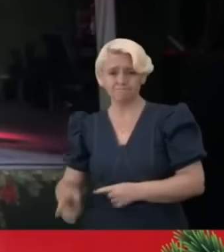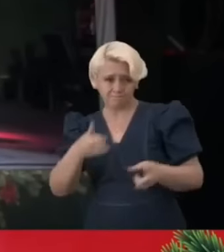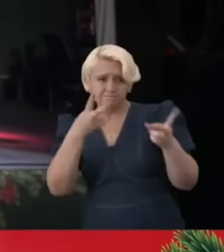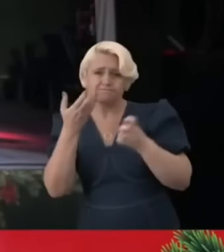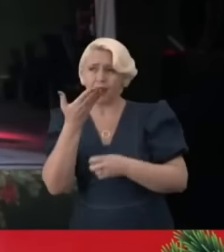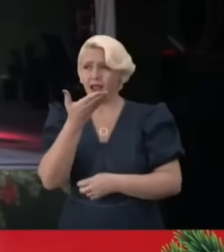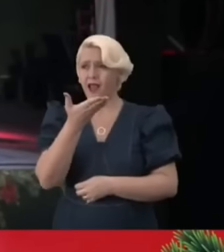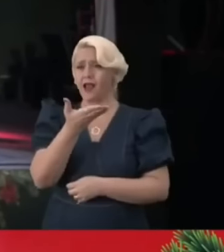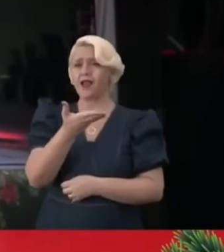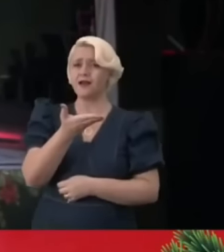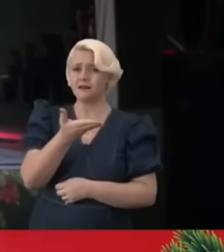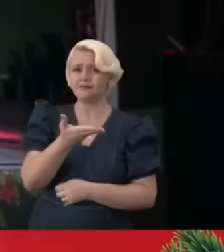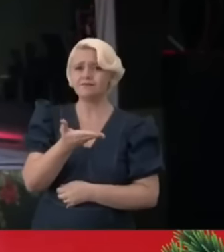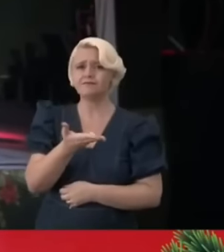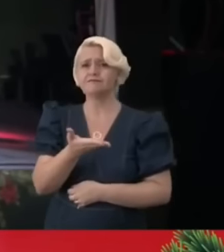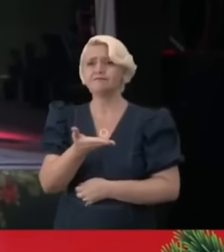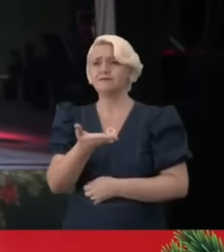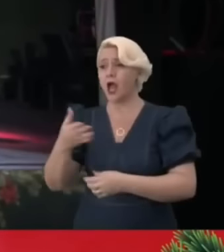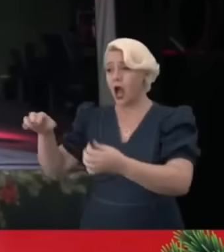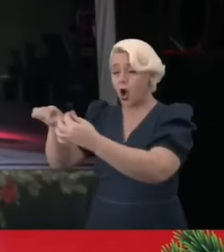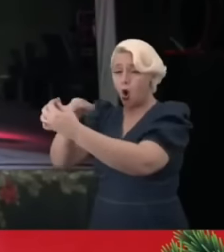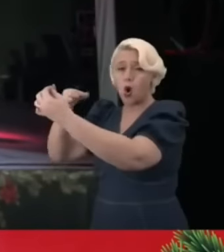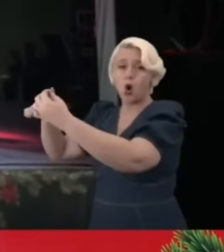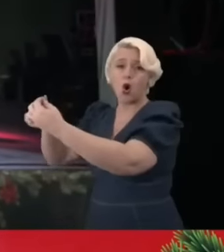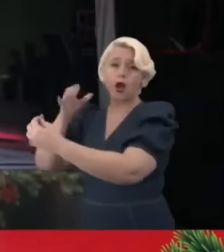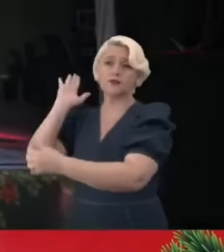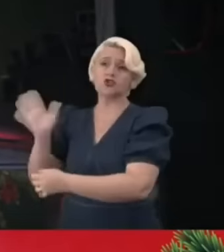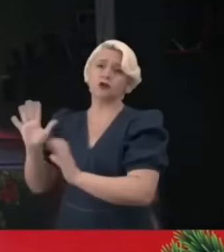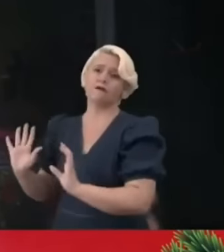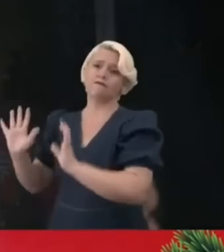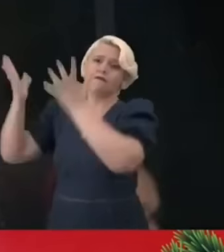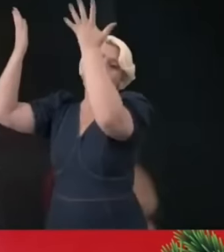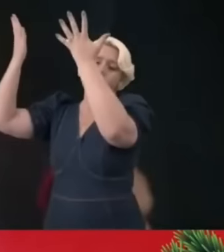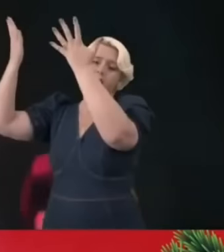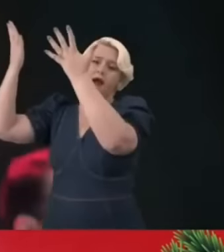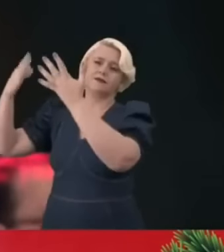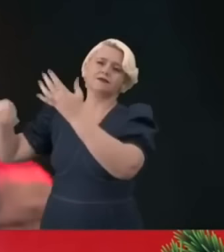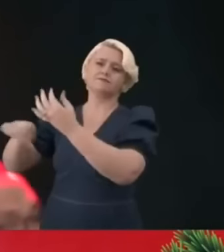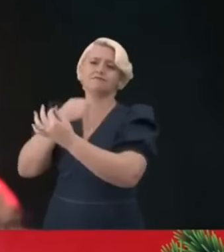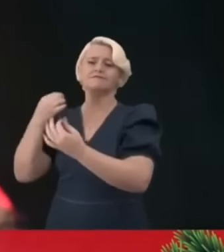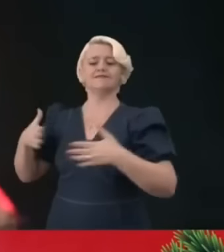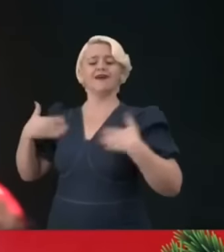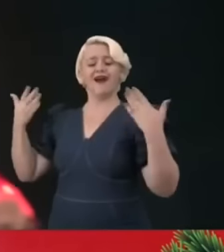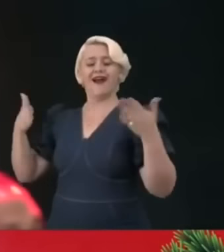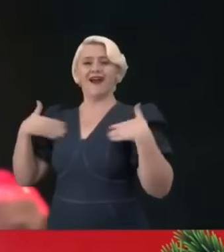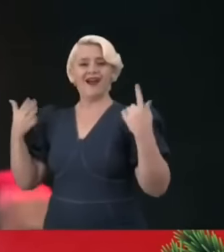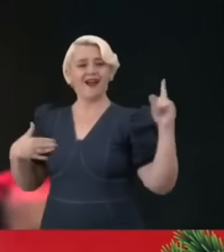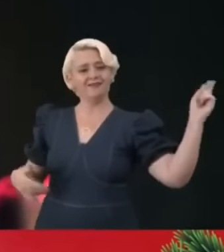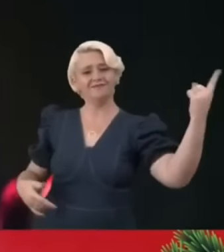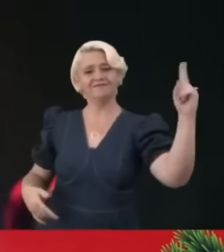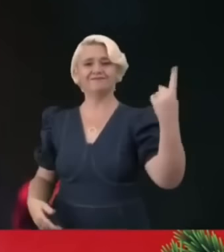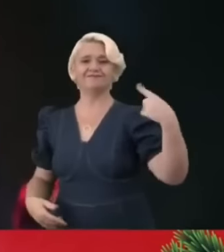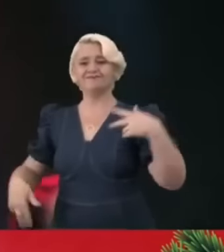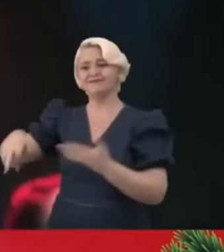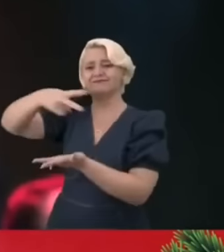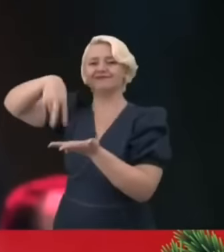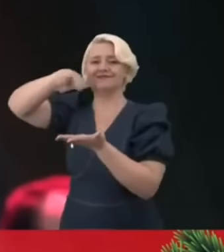Note que até a orquestra fica toda em festa quando ela sai para